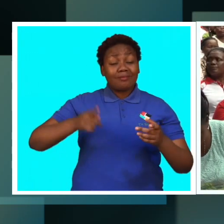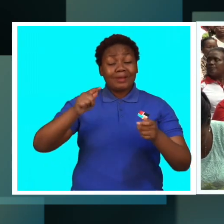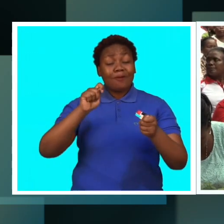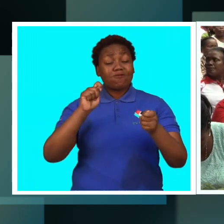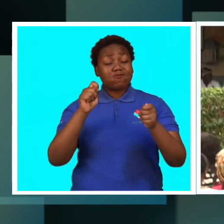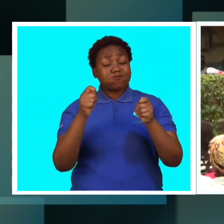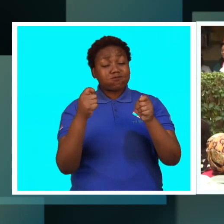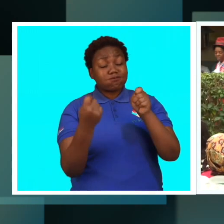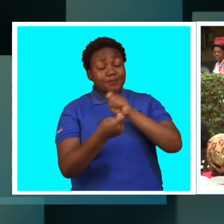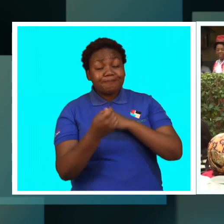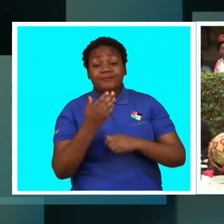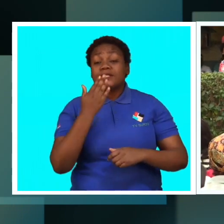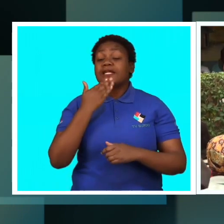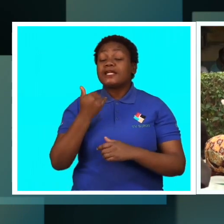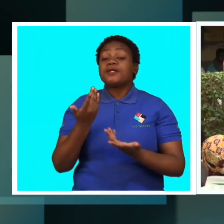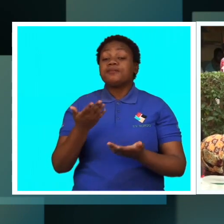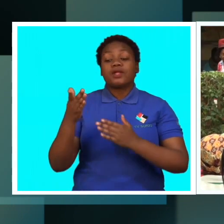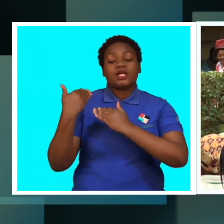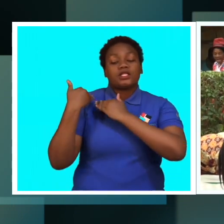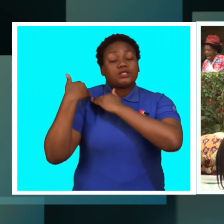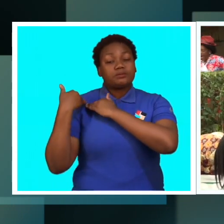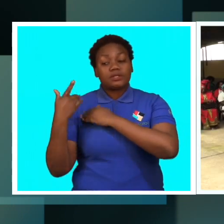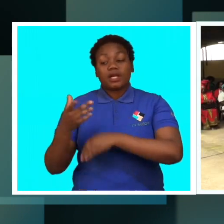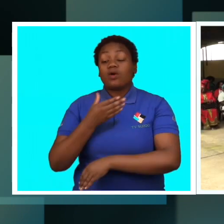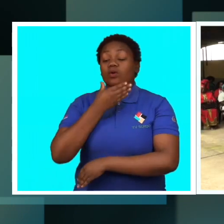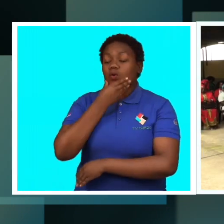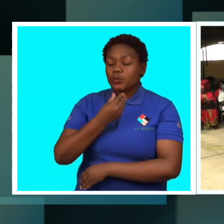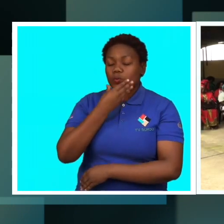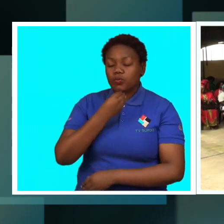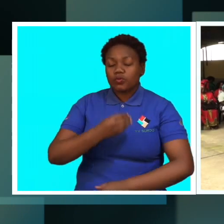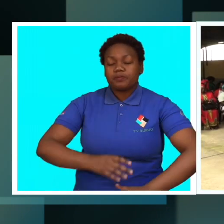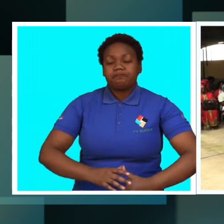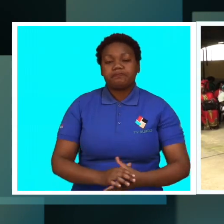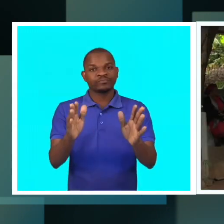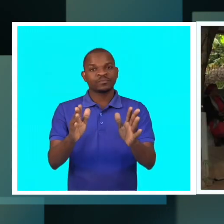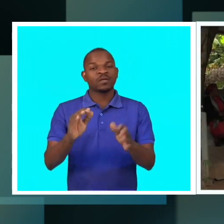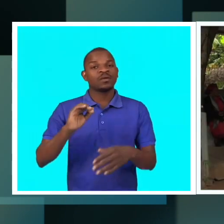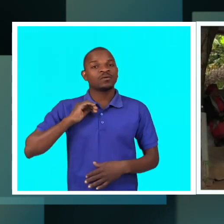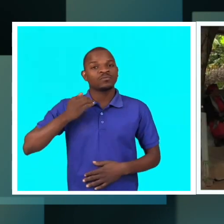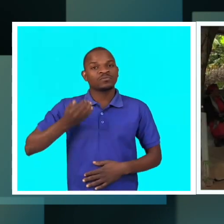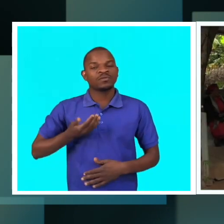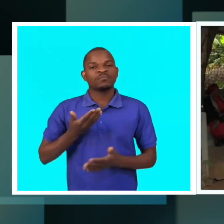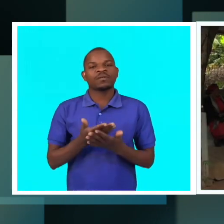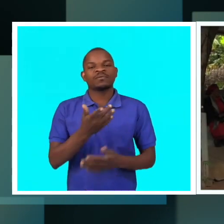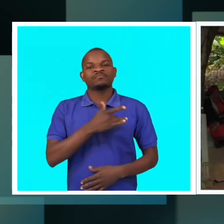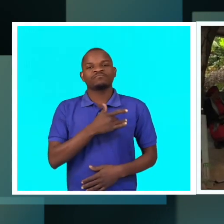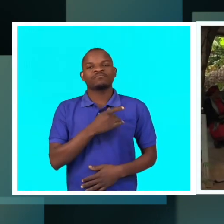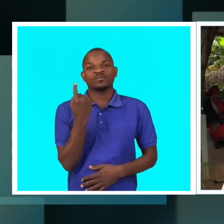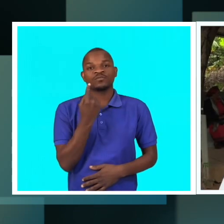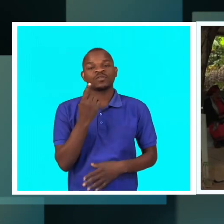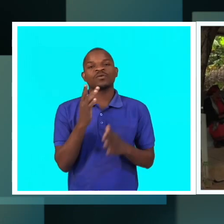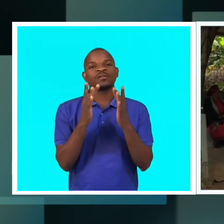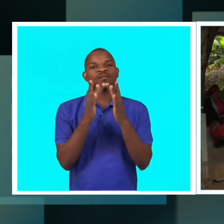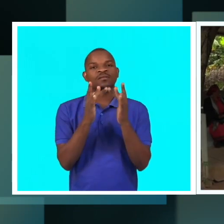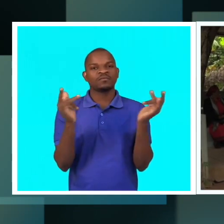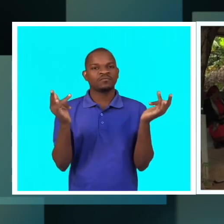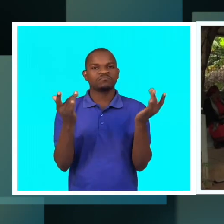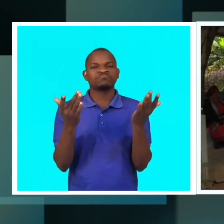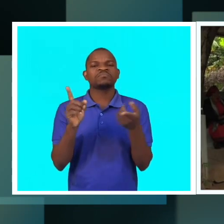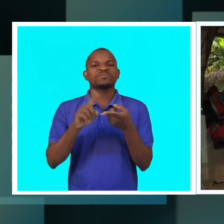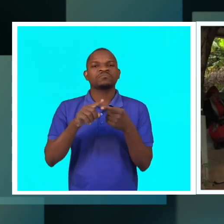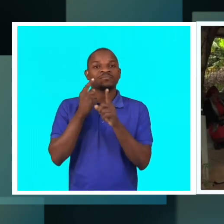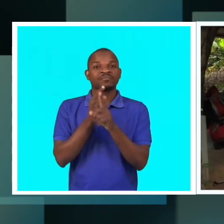Neste processo de transformação da vida da mulher, cabe ao homem libertar as suas mulheres para se sentirem